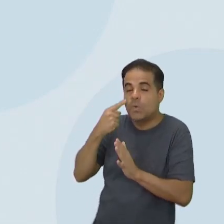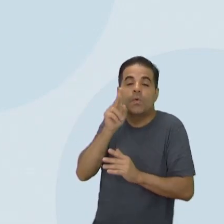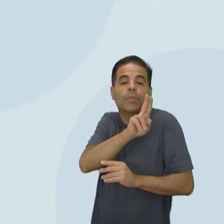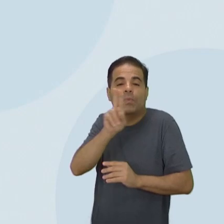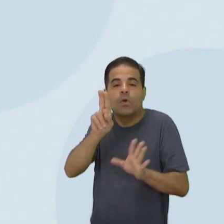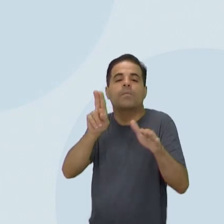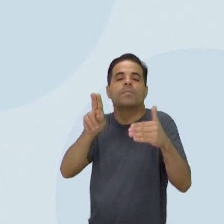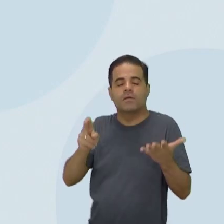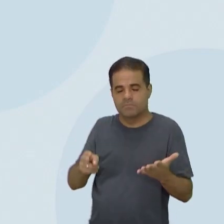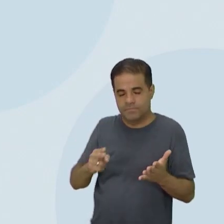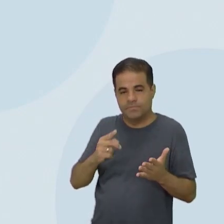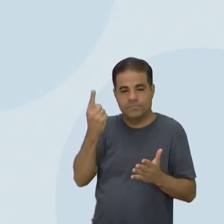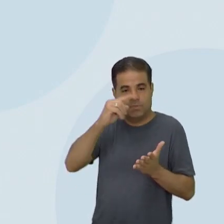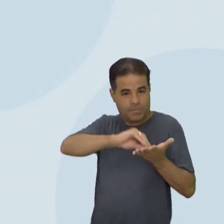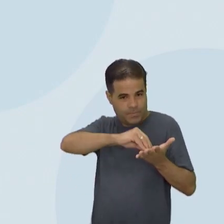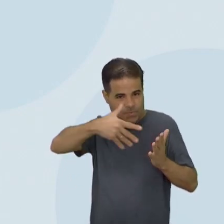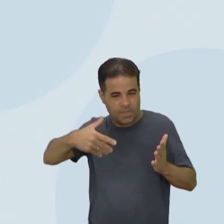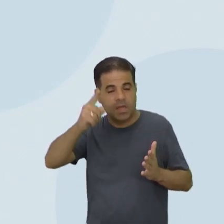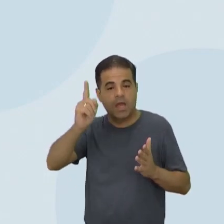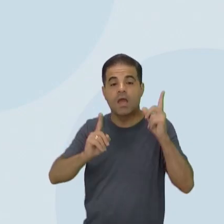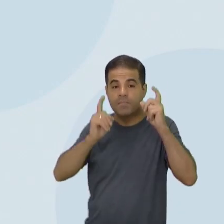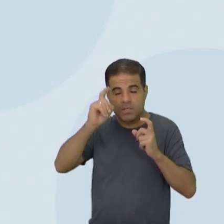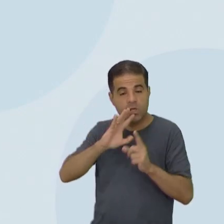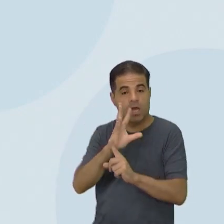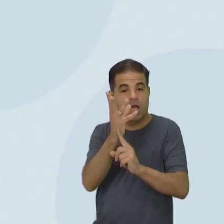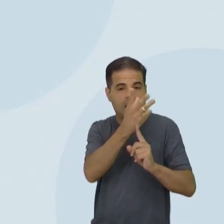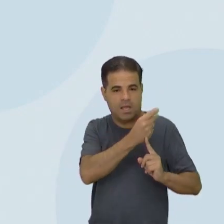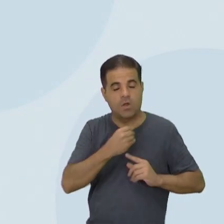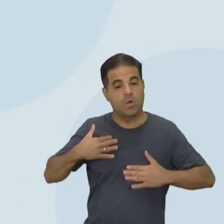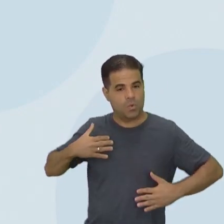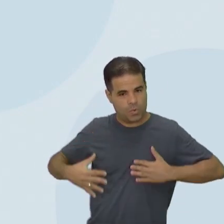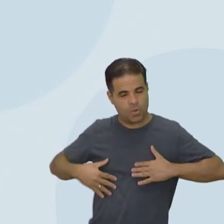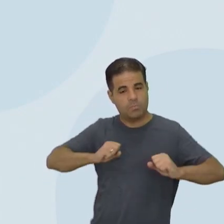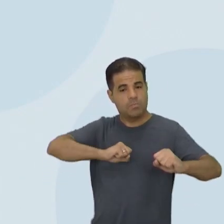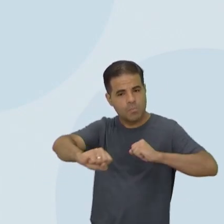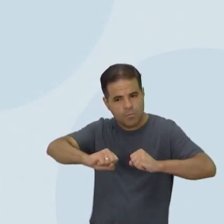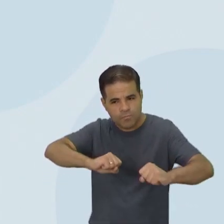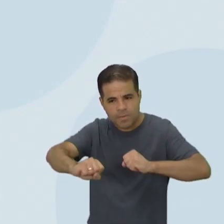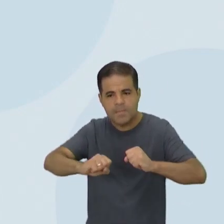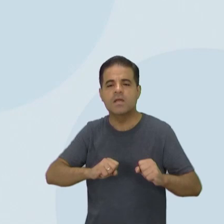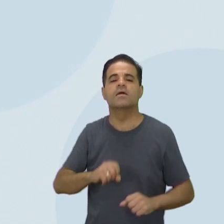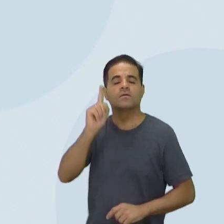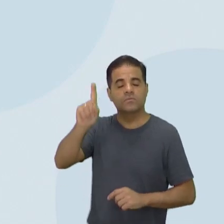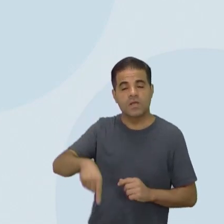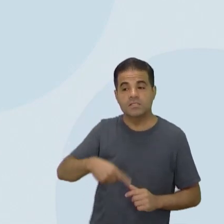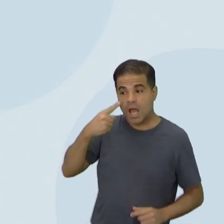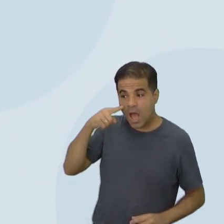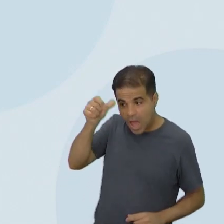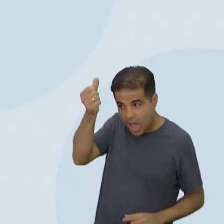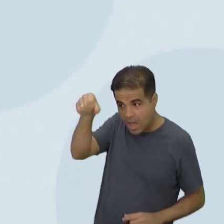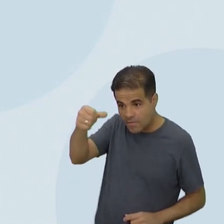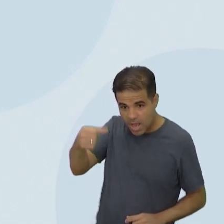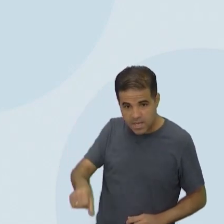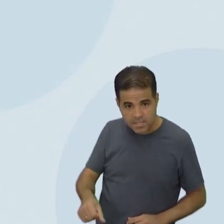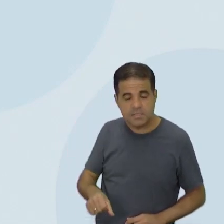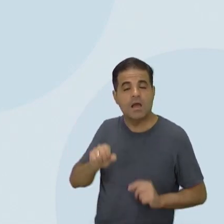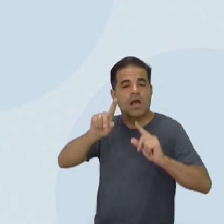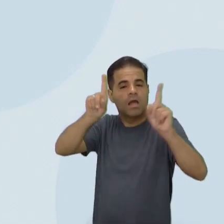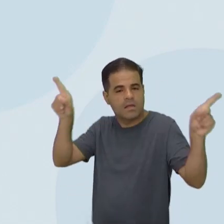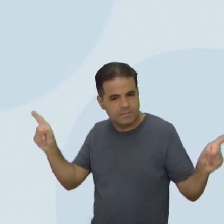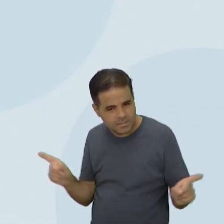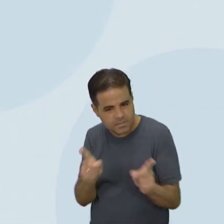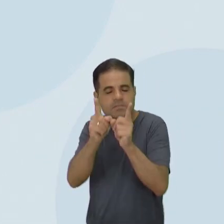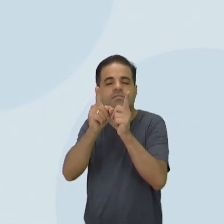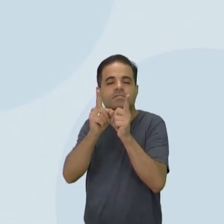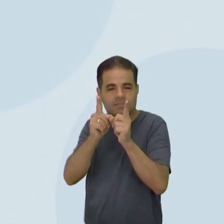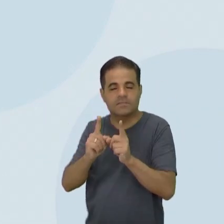tenho o primeiro componente, que é expressões artísticas, corpo e movimento. E essa avaliação aí, esse trecho